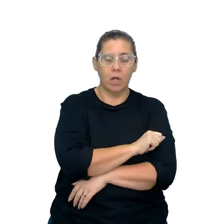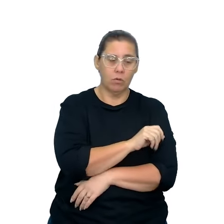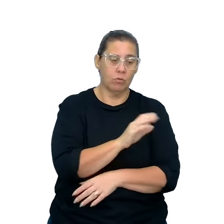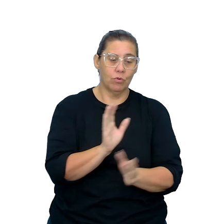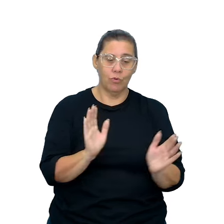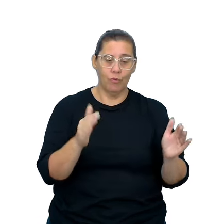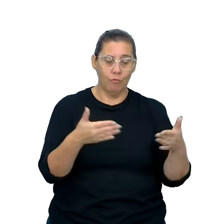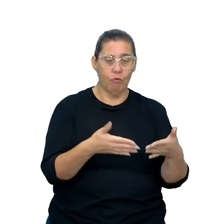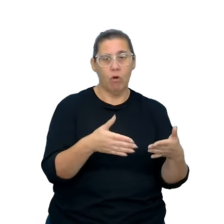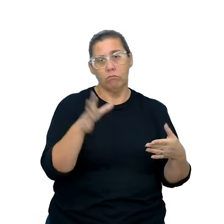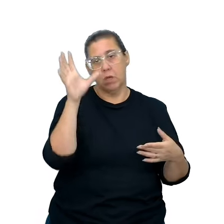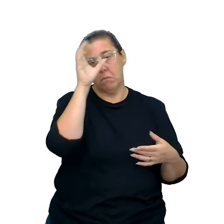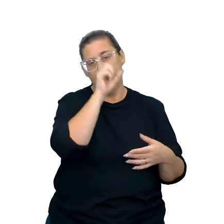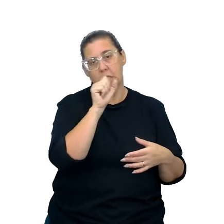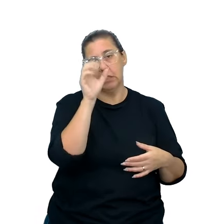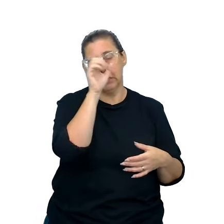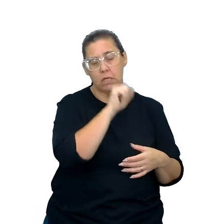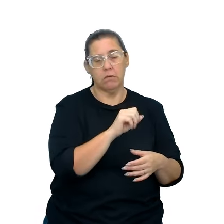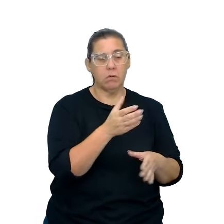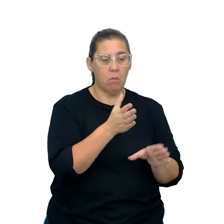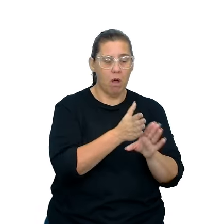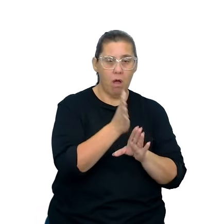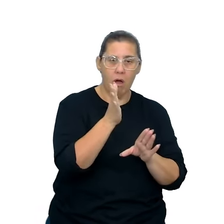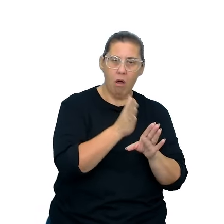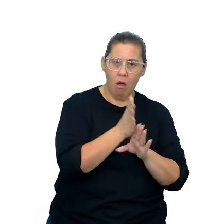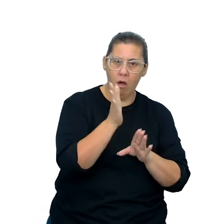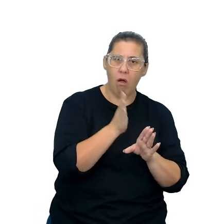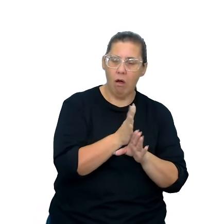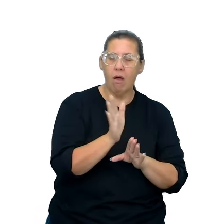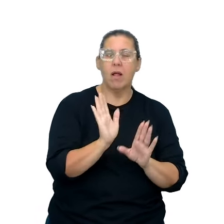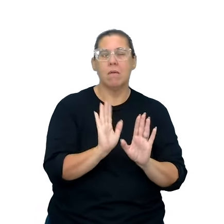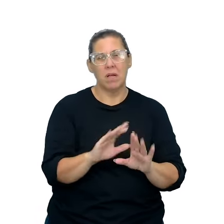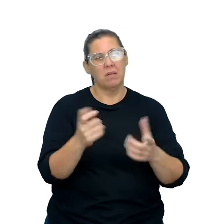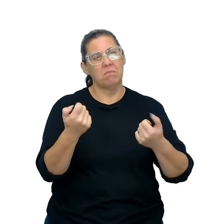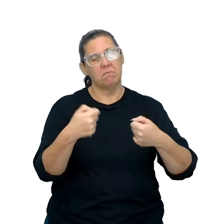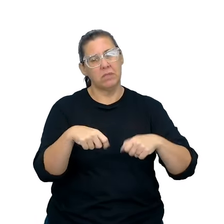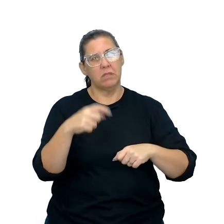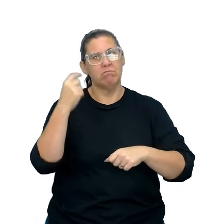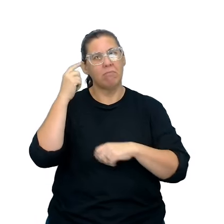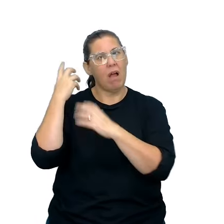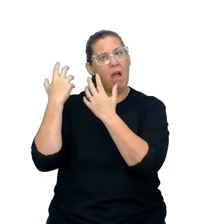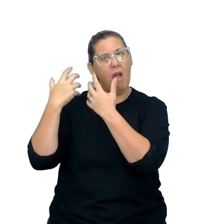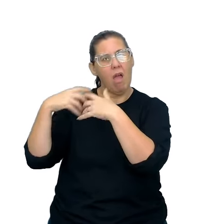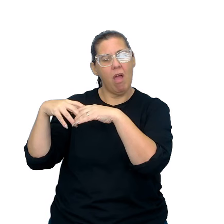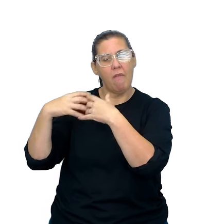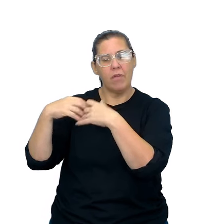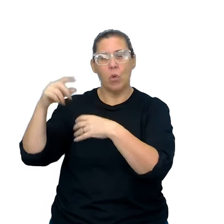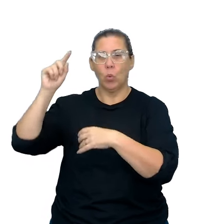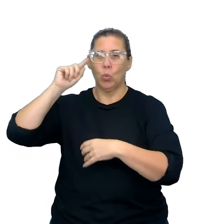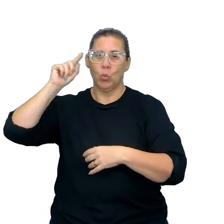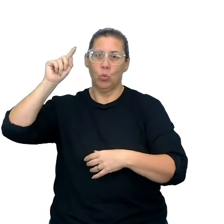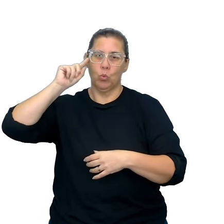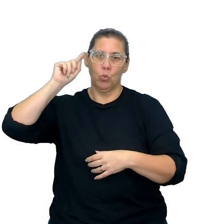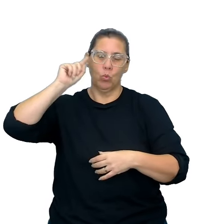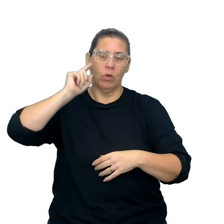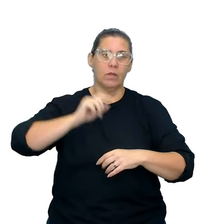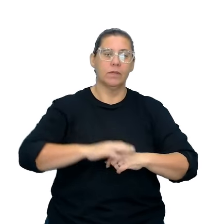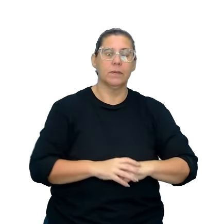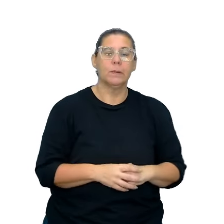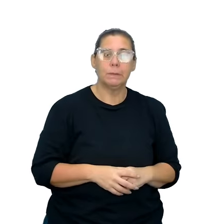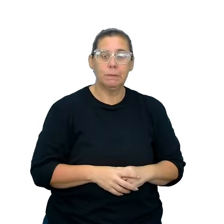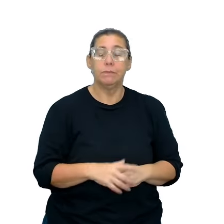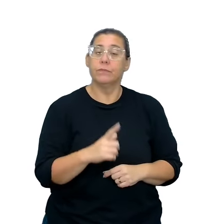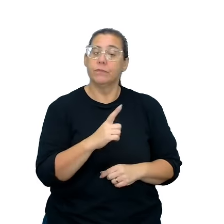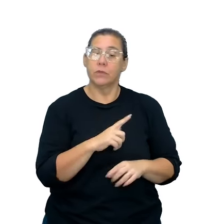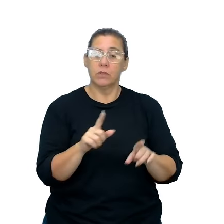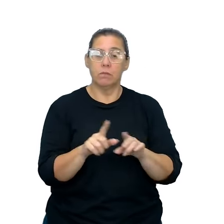da aprendizagem. Então, sempre são orientações recorrentes, mas que precisam ser refletidas no seu dia a dia. Também nós temos